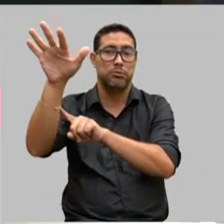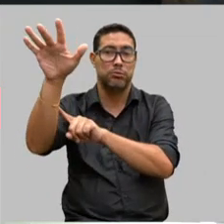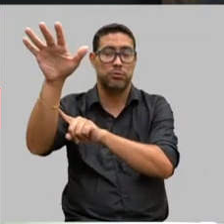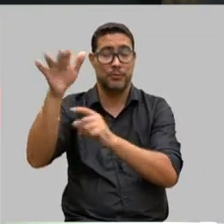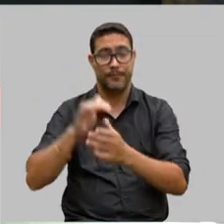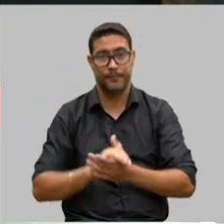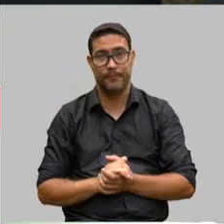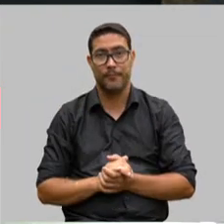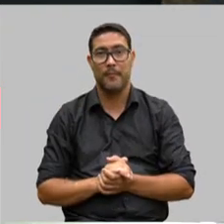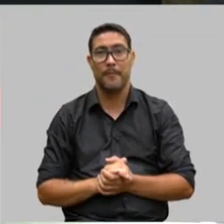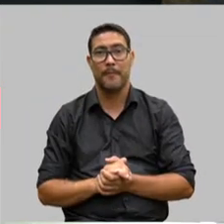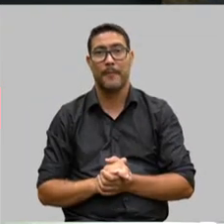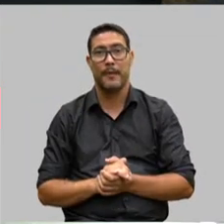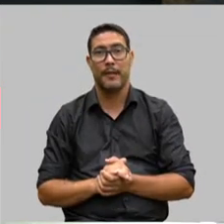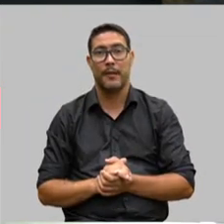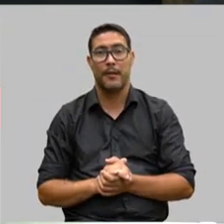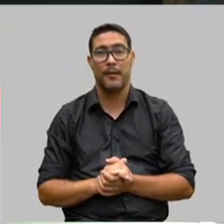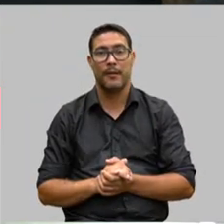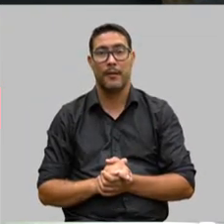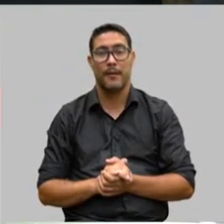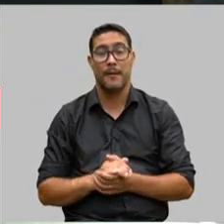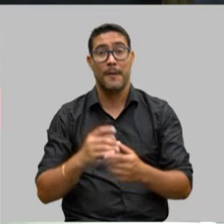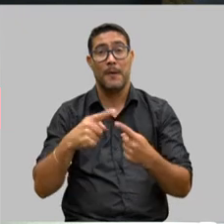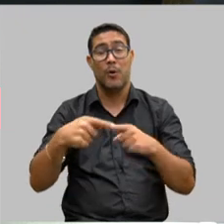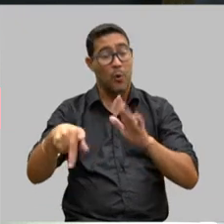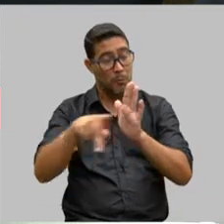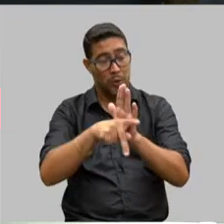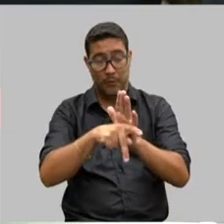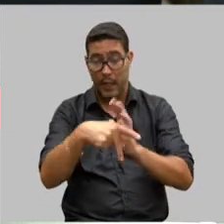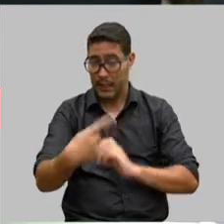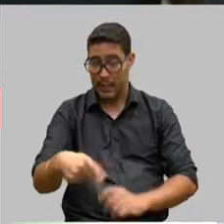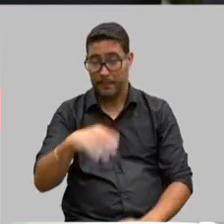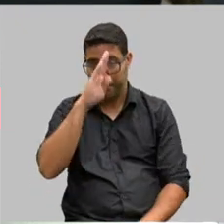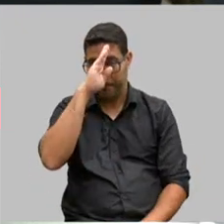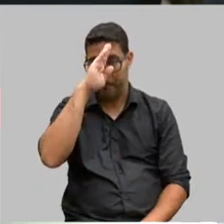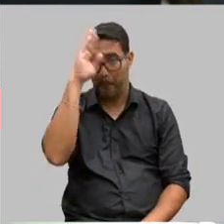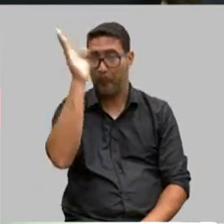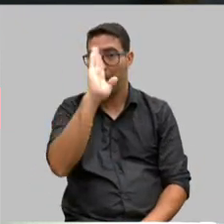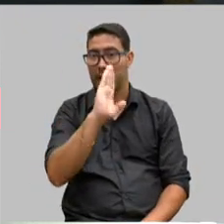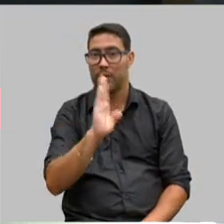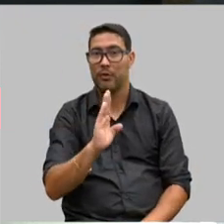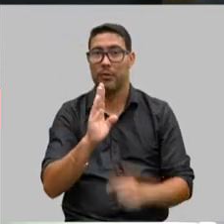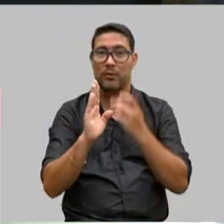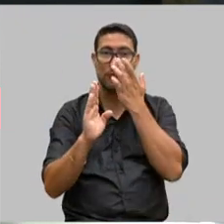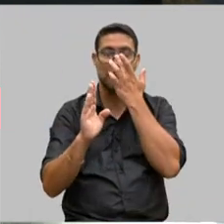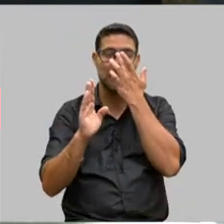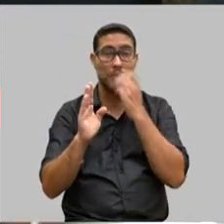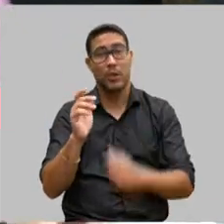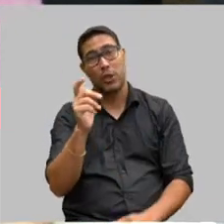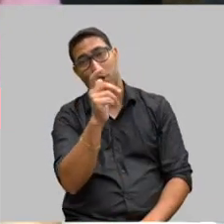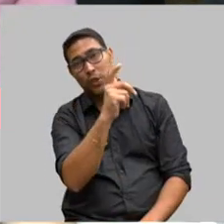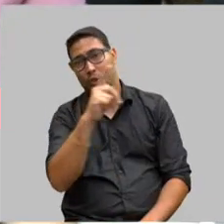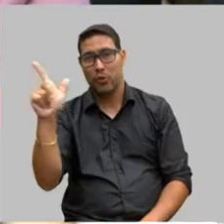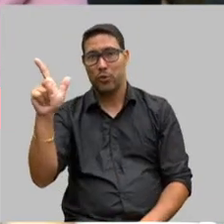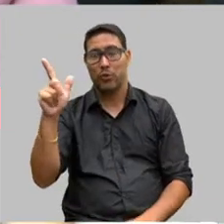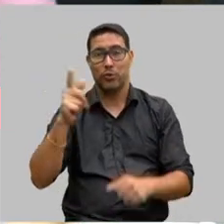quê? O próprio Brasil e outros países em desenvolvimento